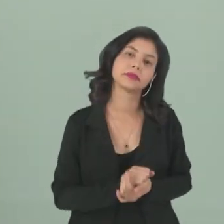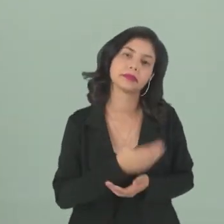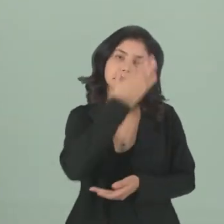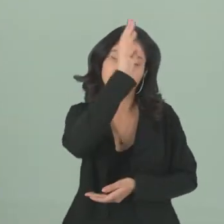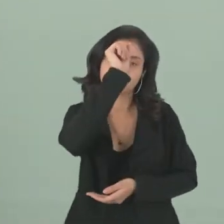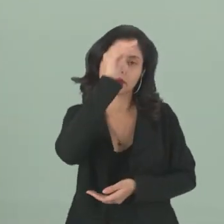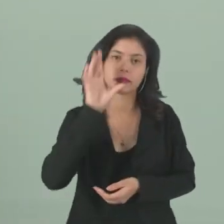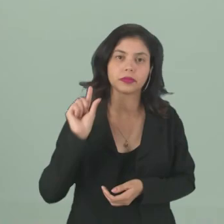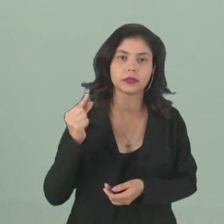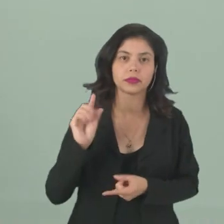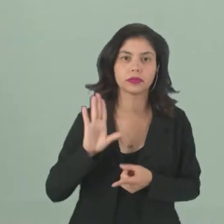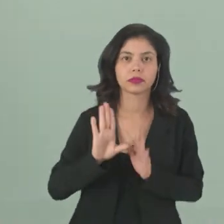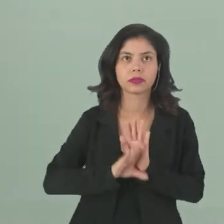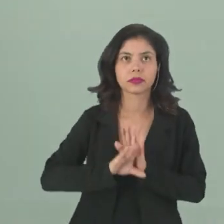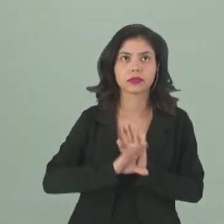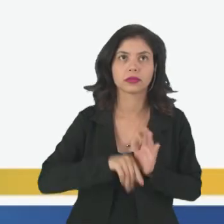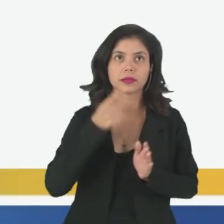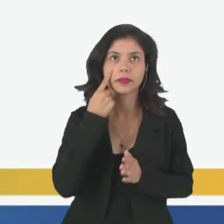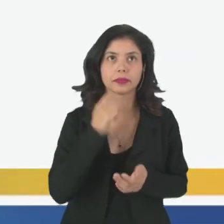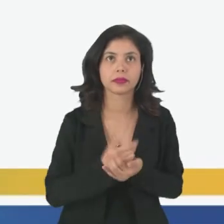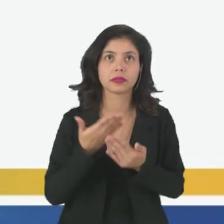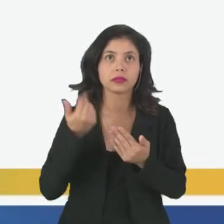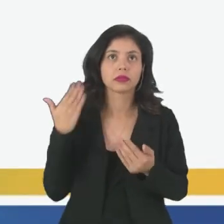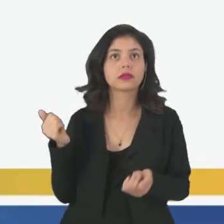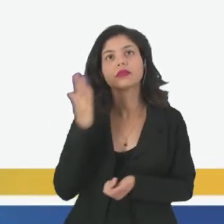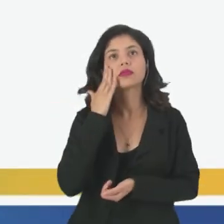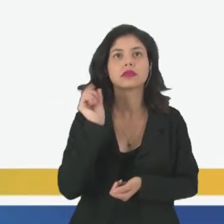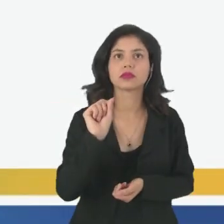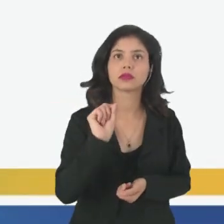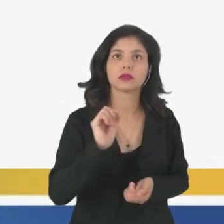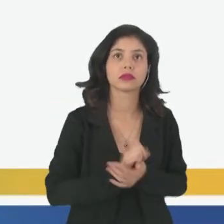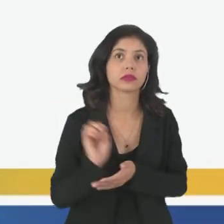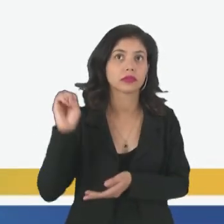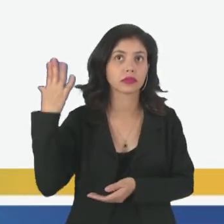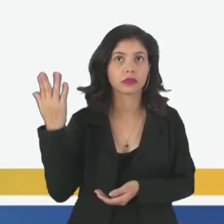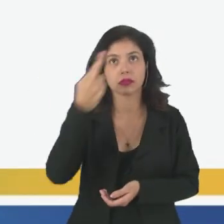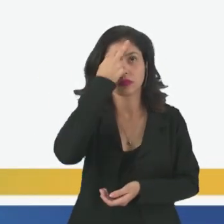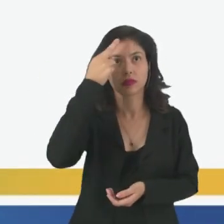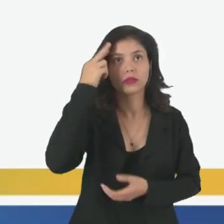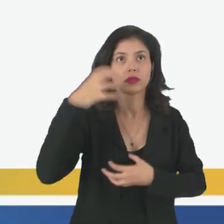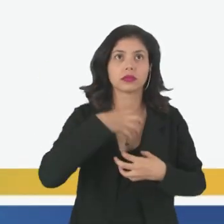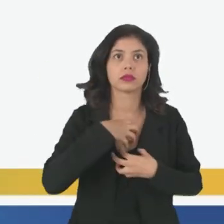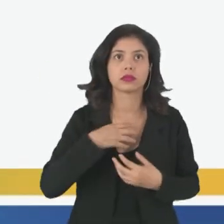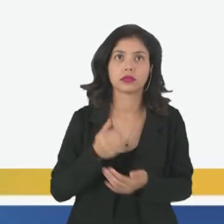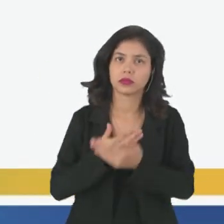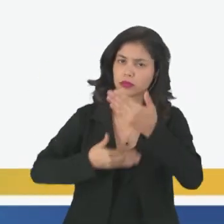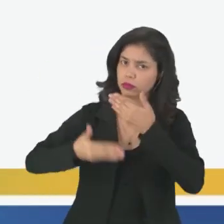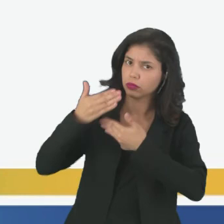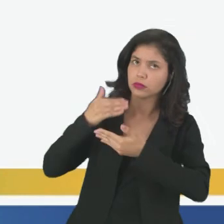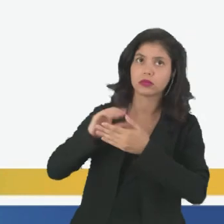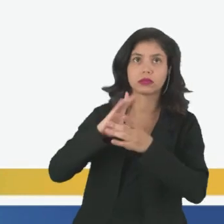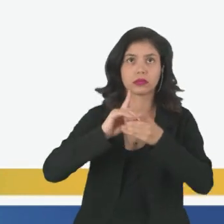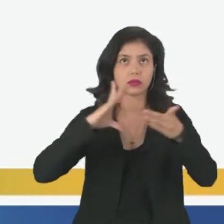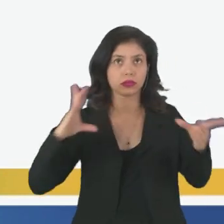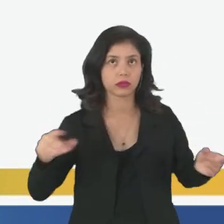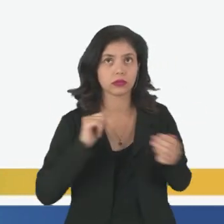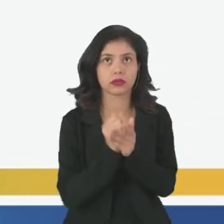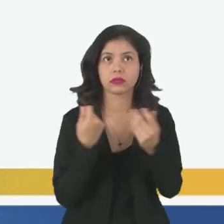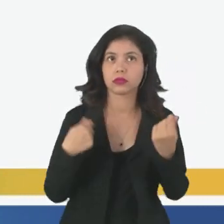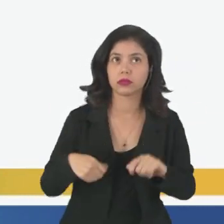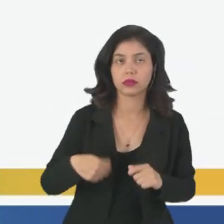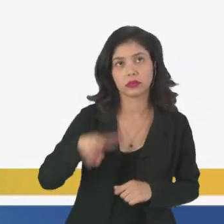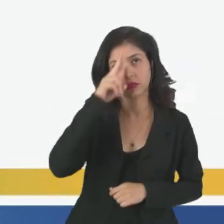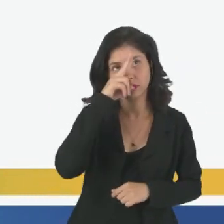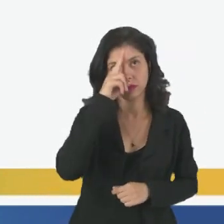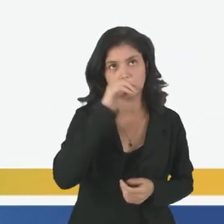gente aprendeu o nosso conteúdo. Observem aí. Antes de entendermos que houve em nossa história momentos de retrocesso na